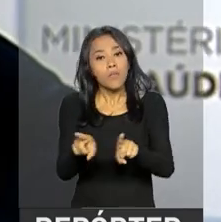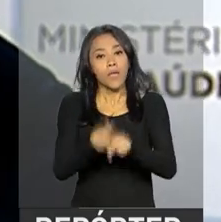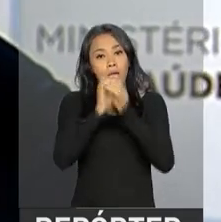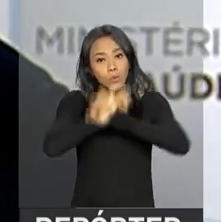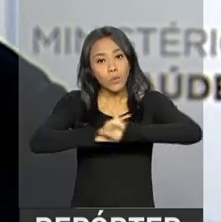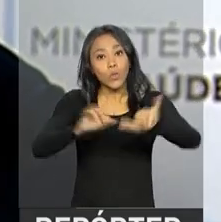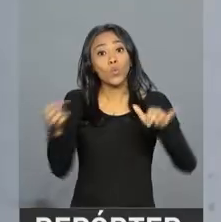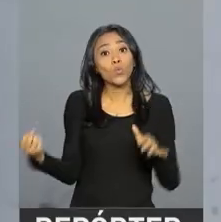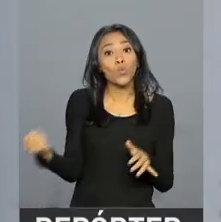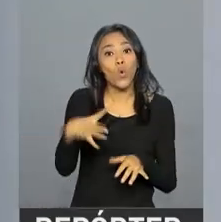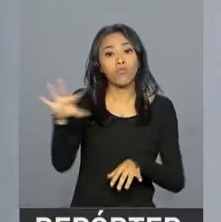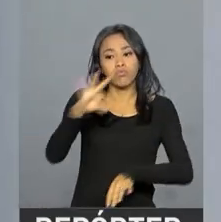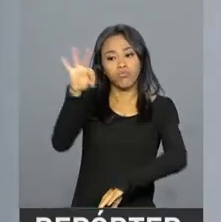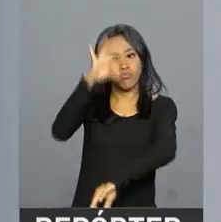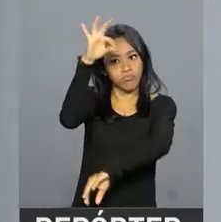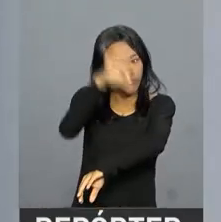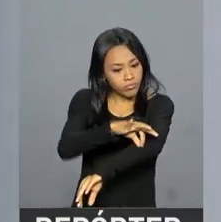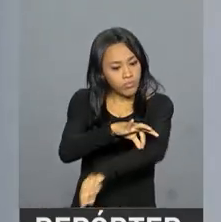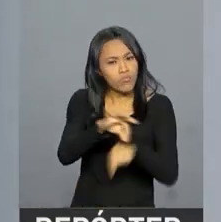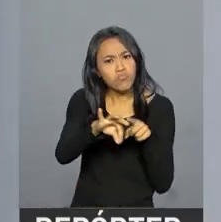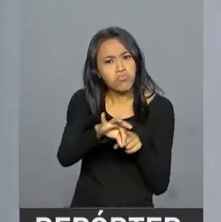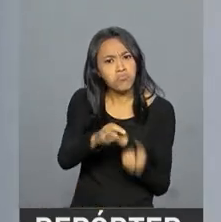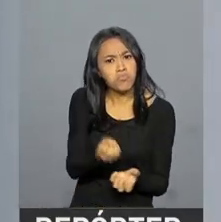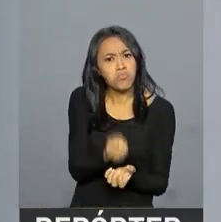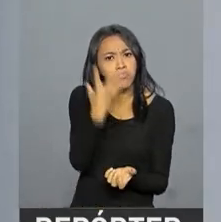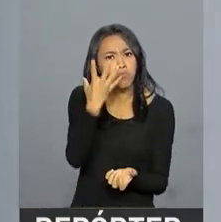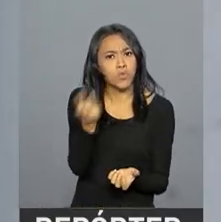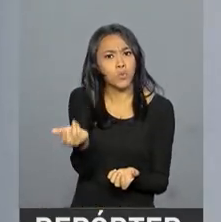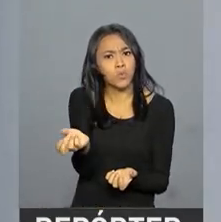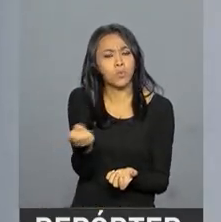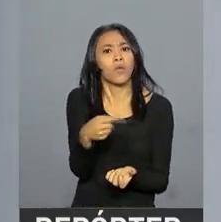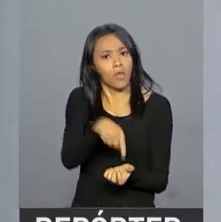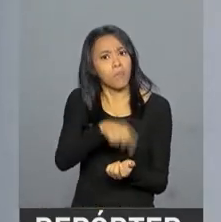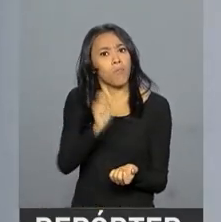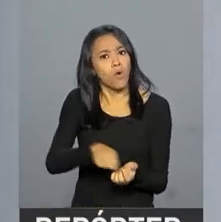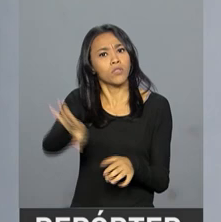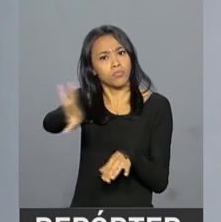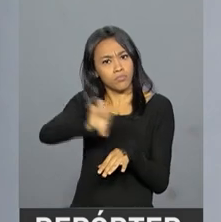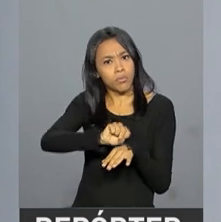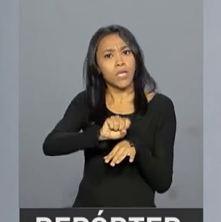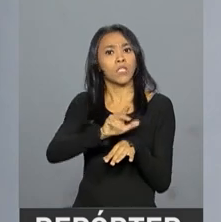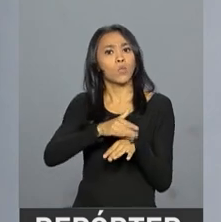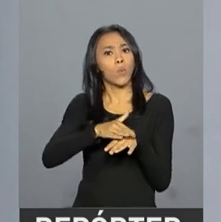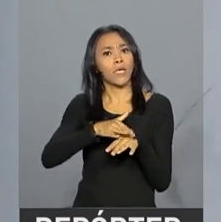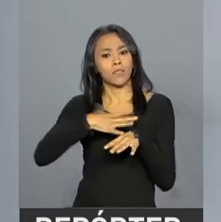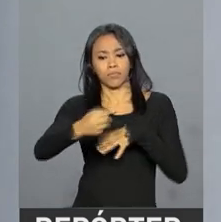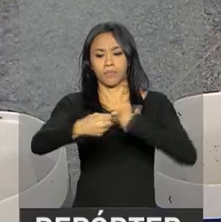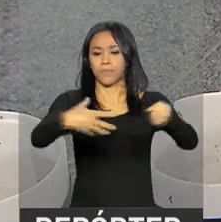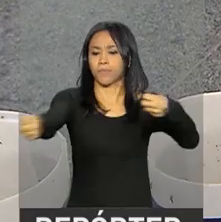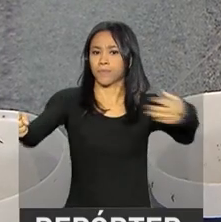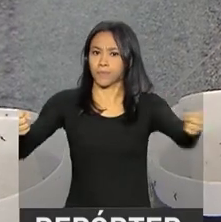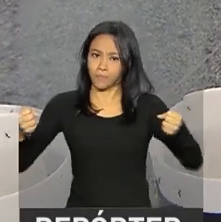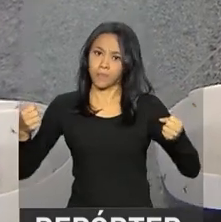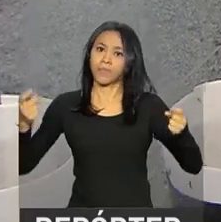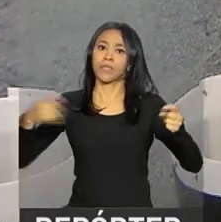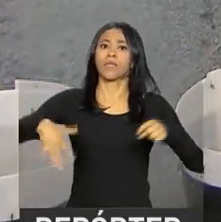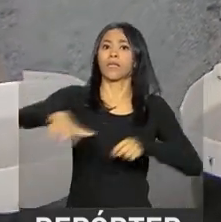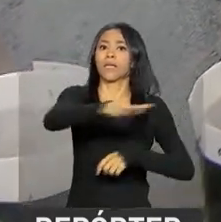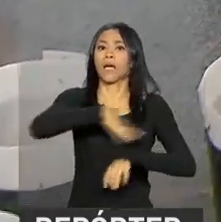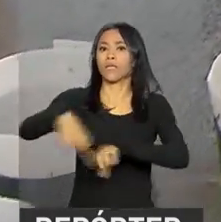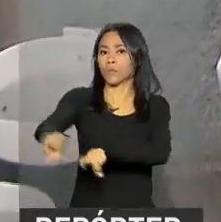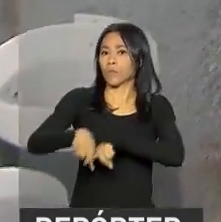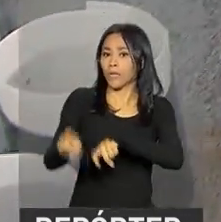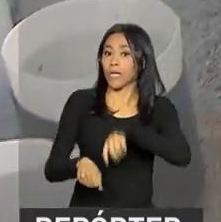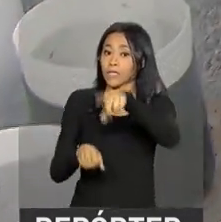um novo mosquito, o Aedes albopictus, que pode transmitir a febre amarela em áreas rurais. Amostras do